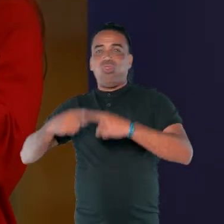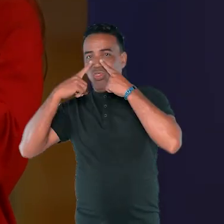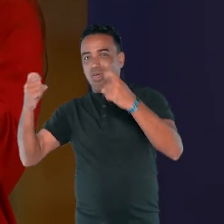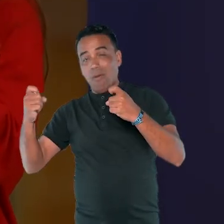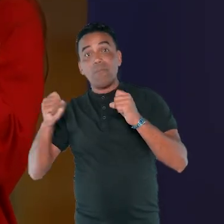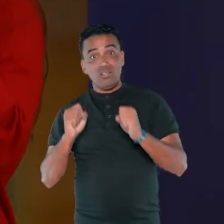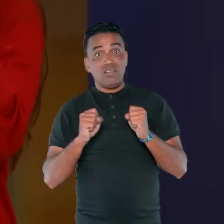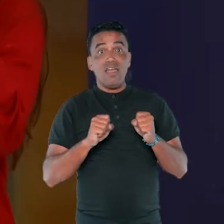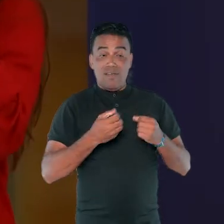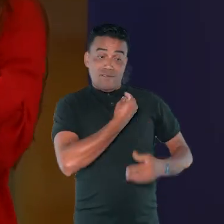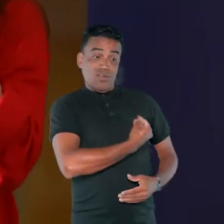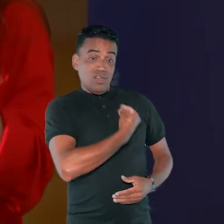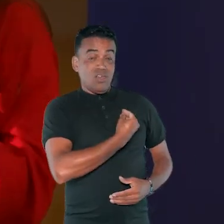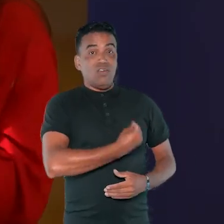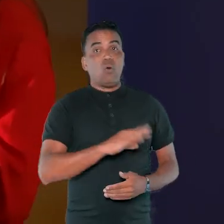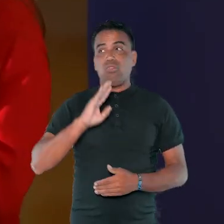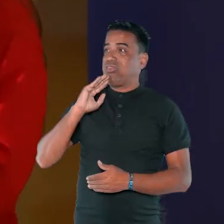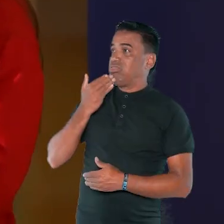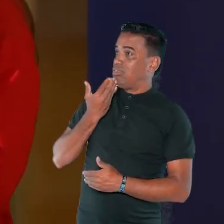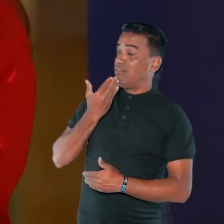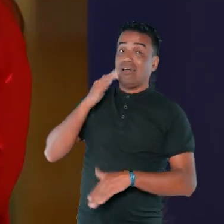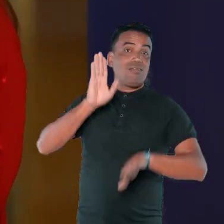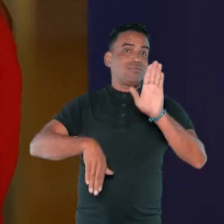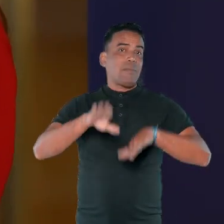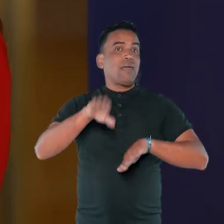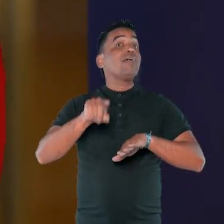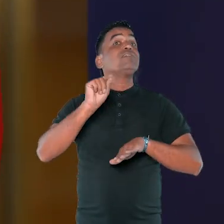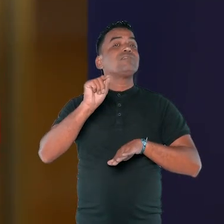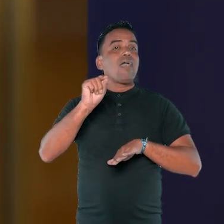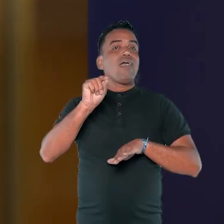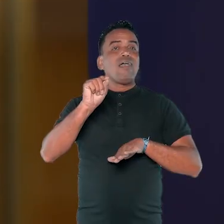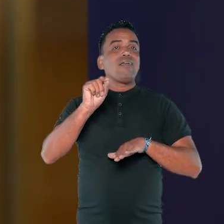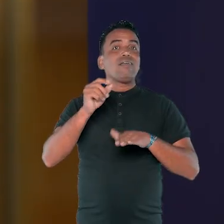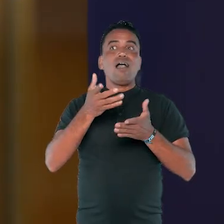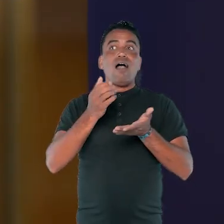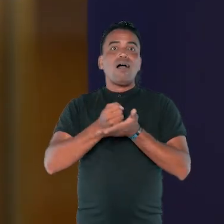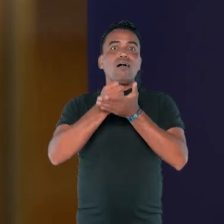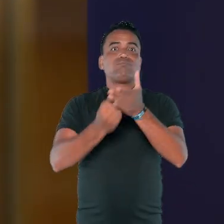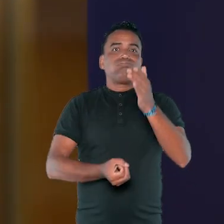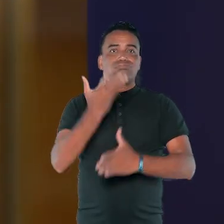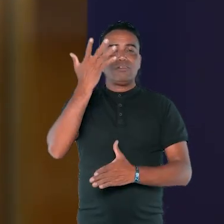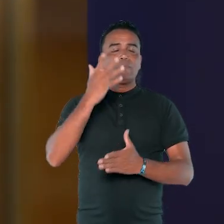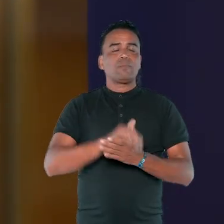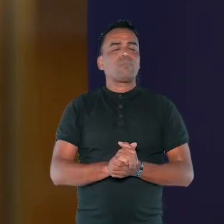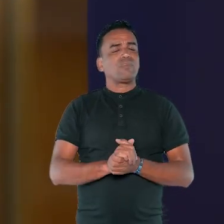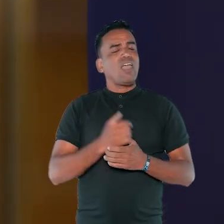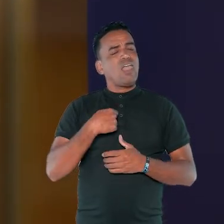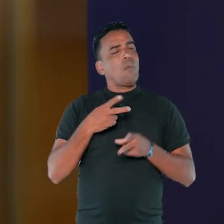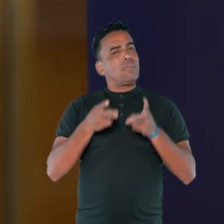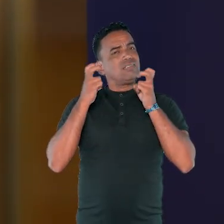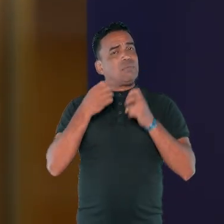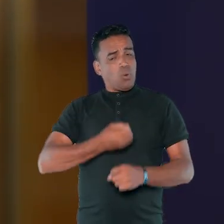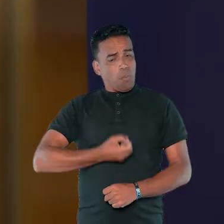torta, depende de quem o põe ou quem o gala. Percebo que não sou um